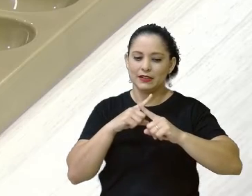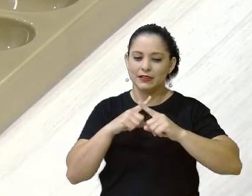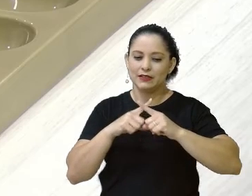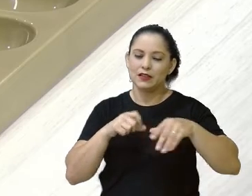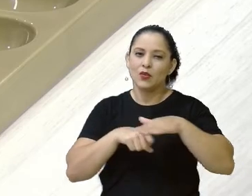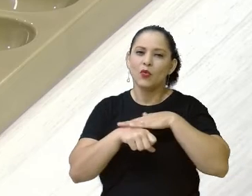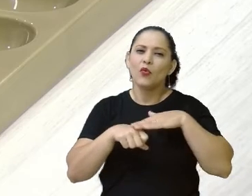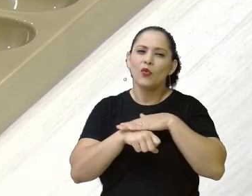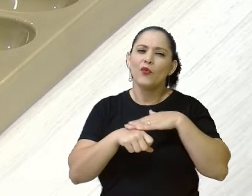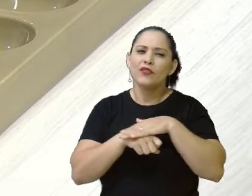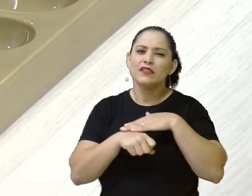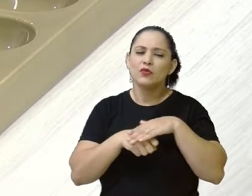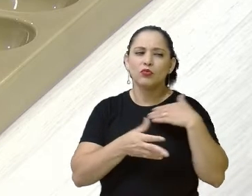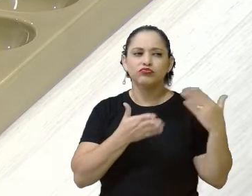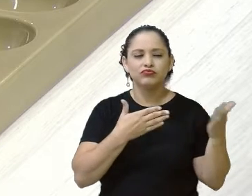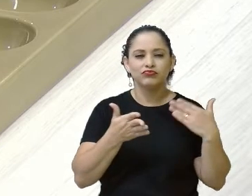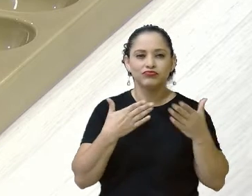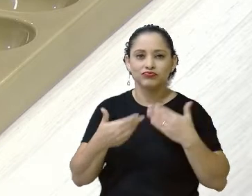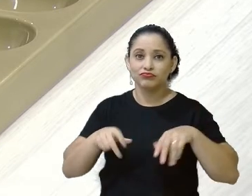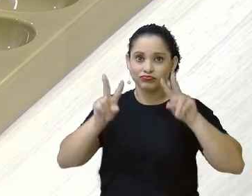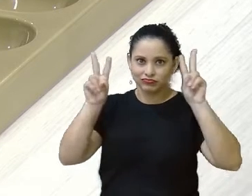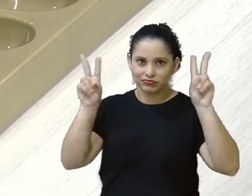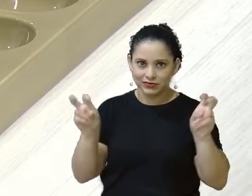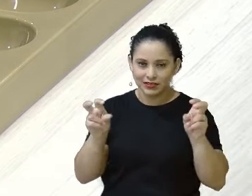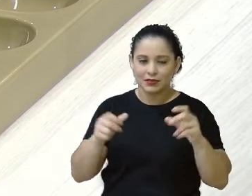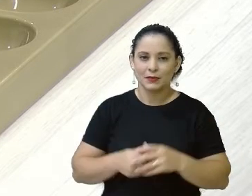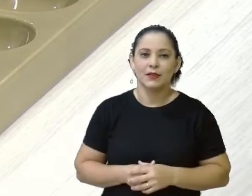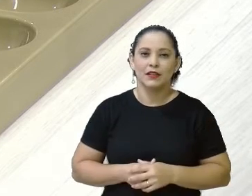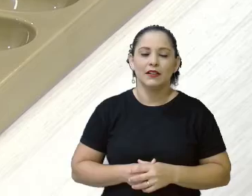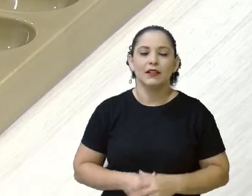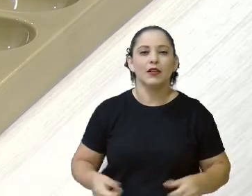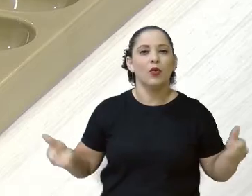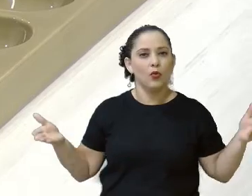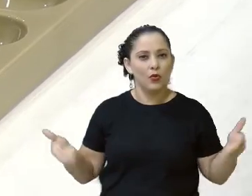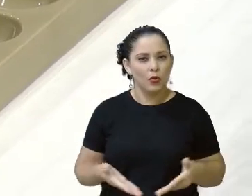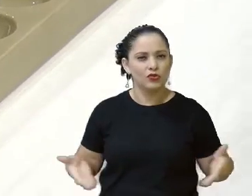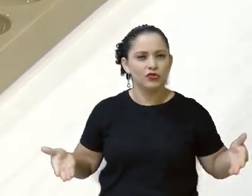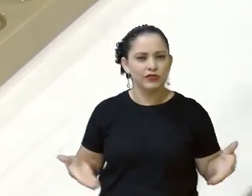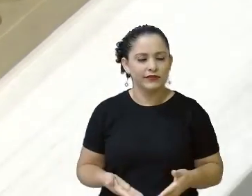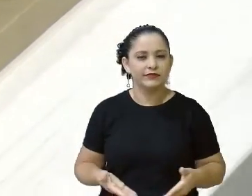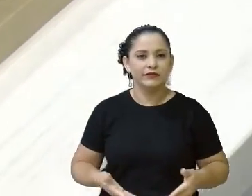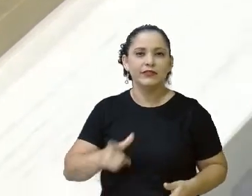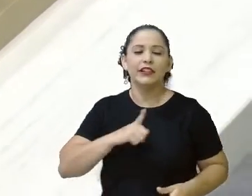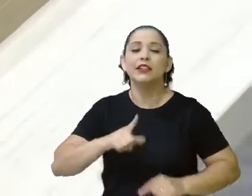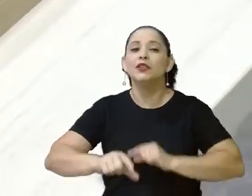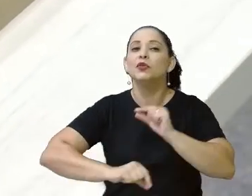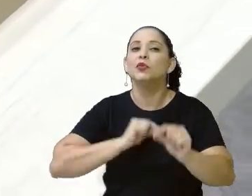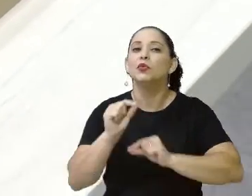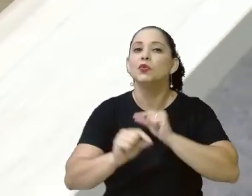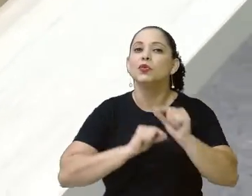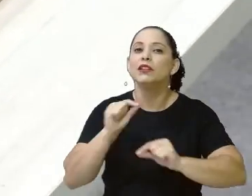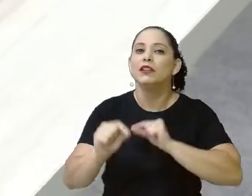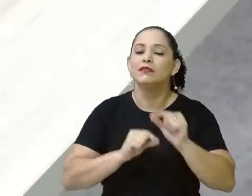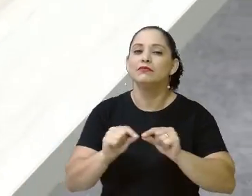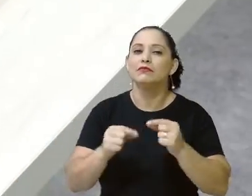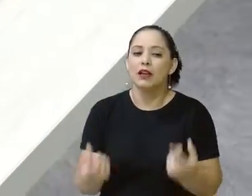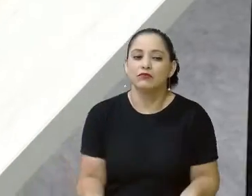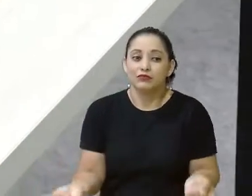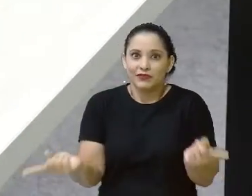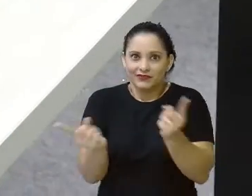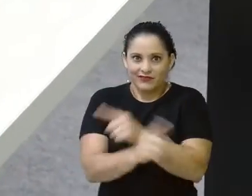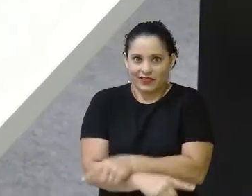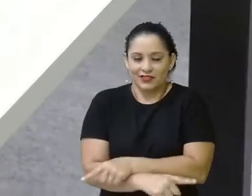conversou um pouco sobre ela. Hoje eu também trouxe para a gente trabalhar a operação inversa. A gente